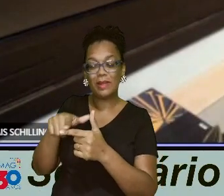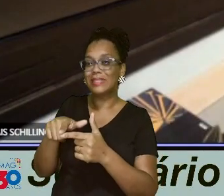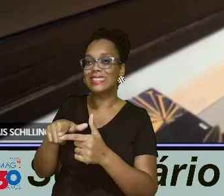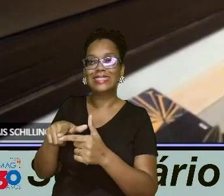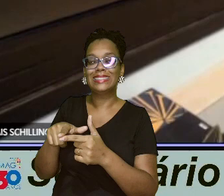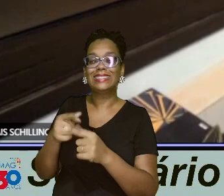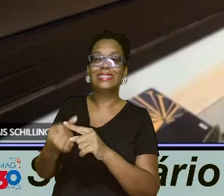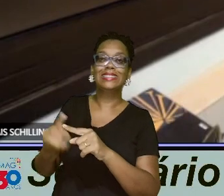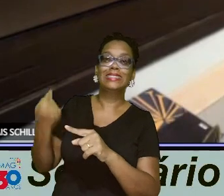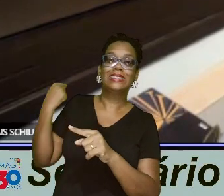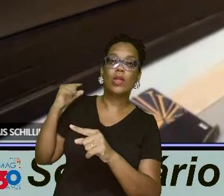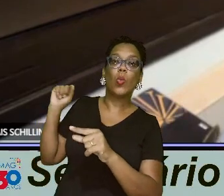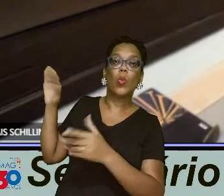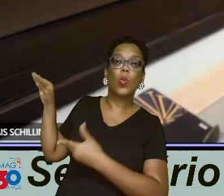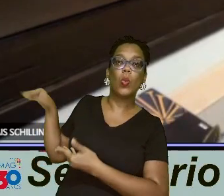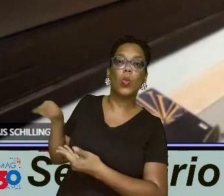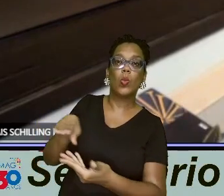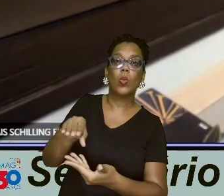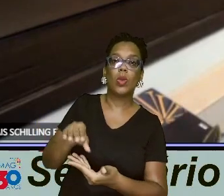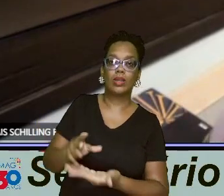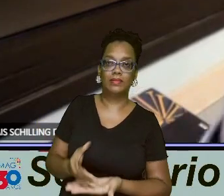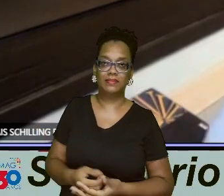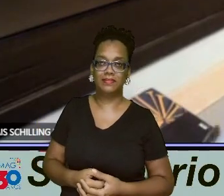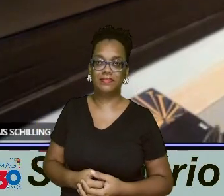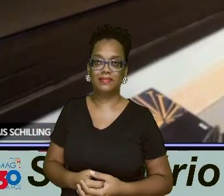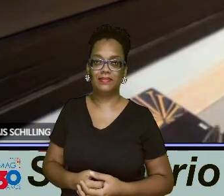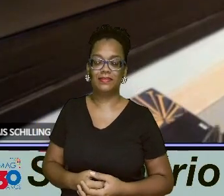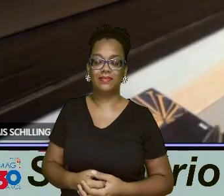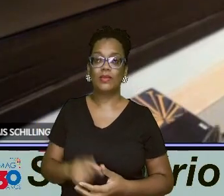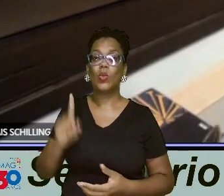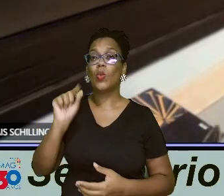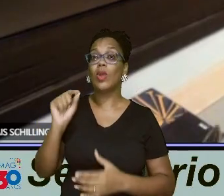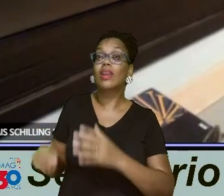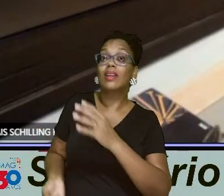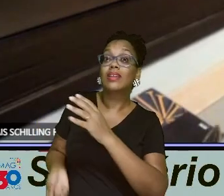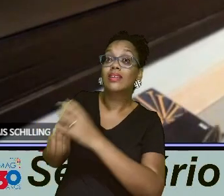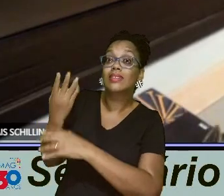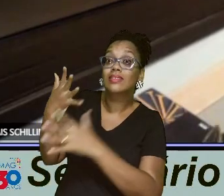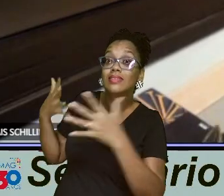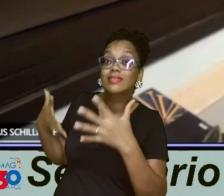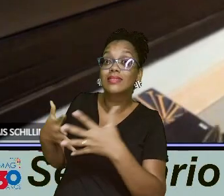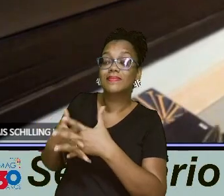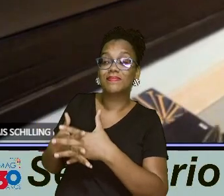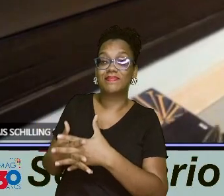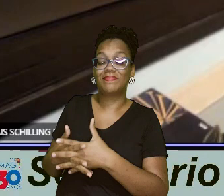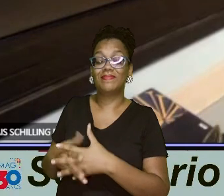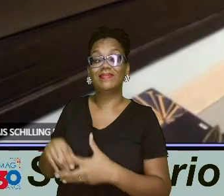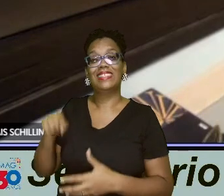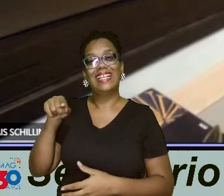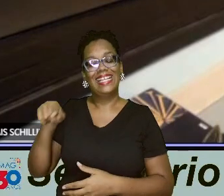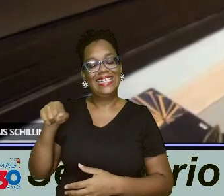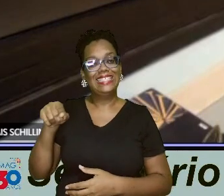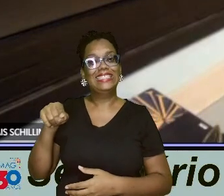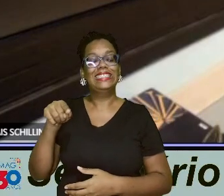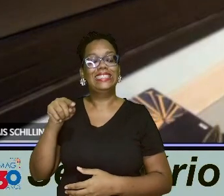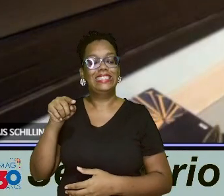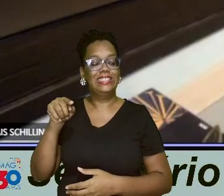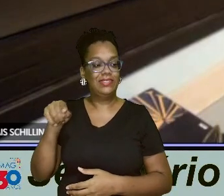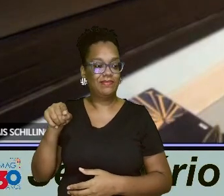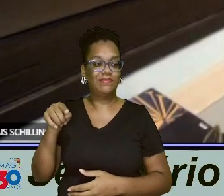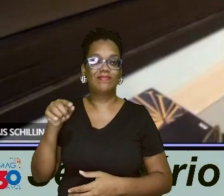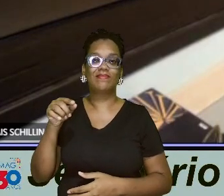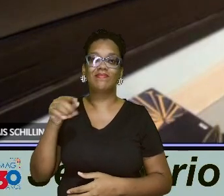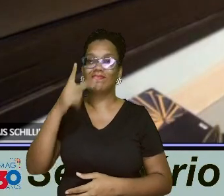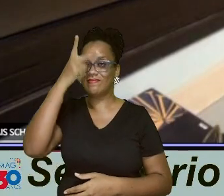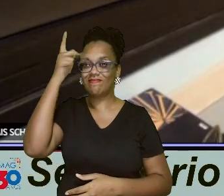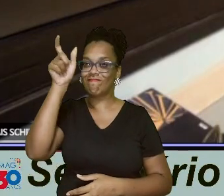não aquilo que gera o congestionamento, aquilo que produz o congestionamento. E eu acho que talvez o que esse